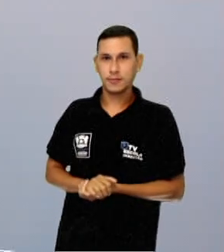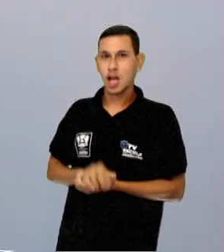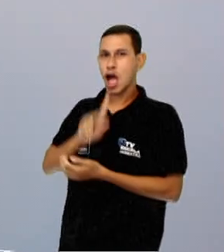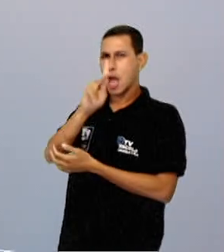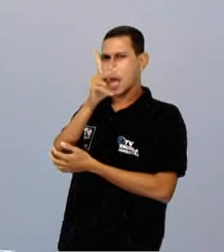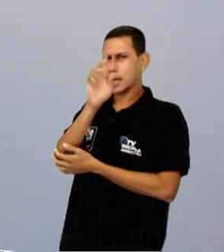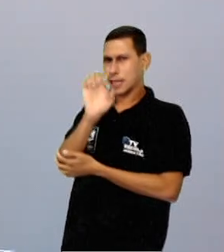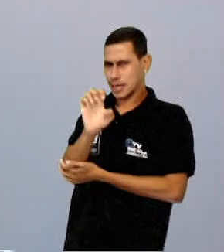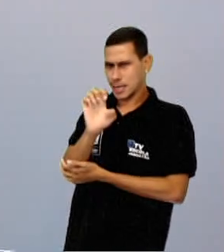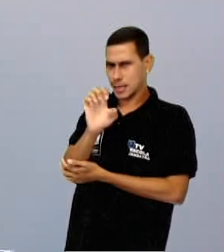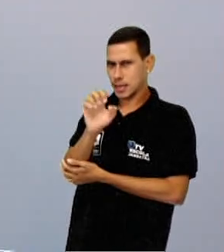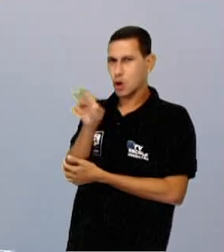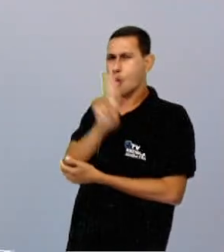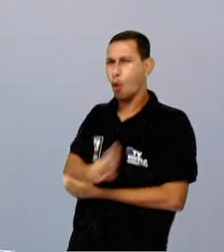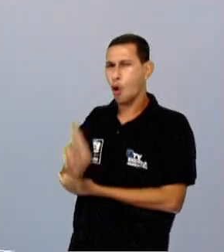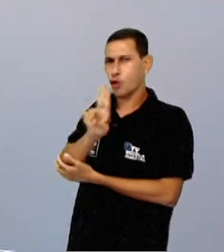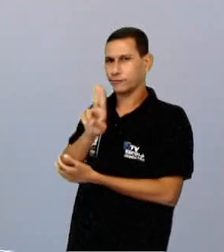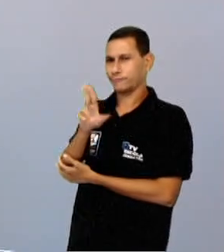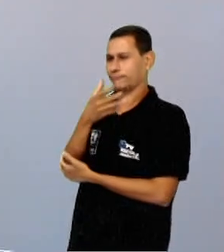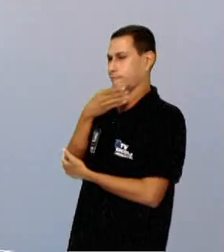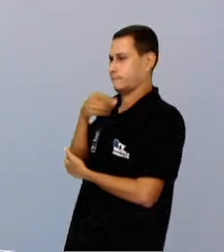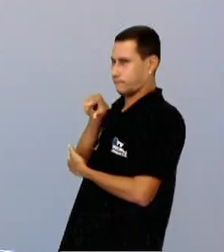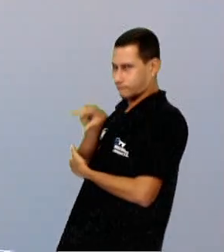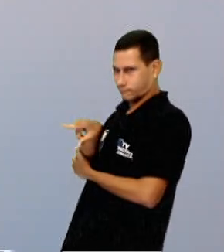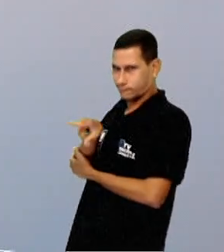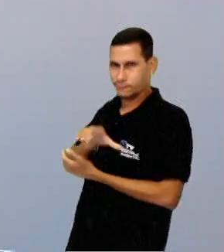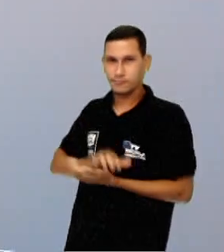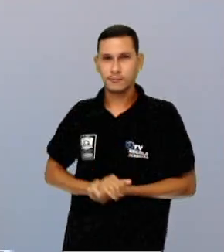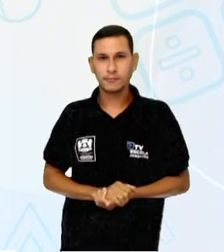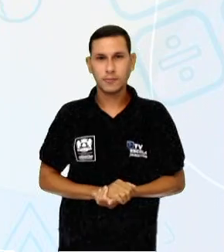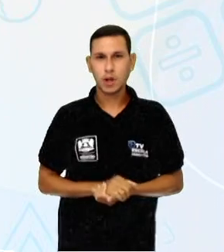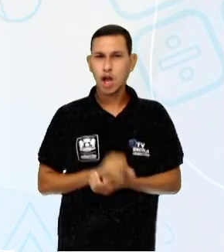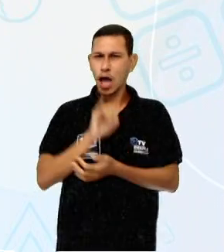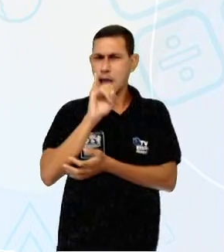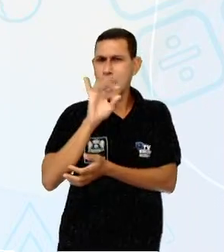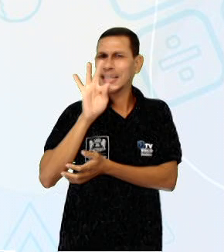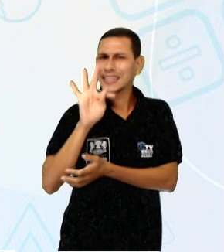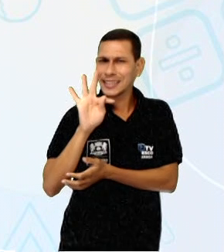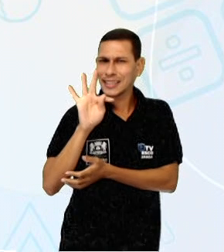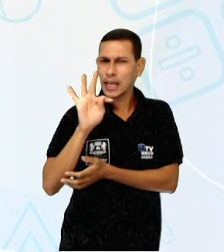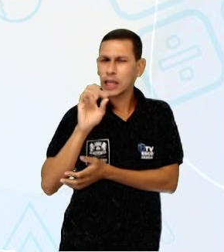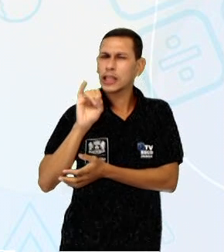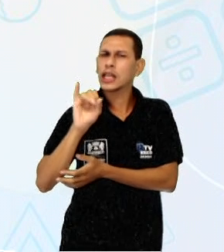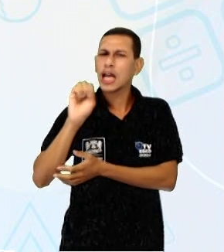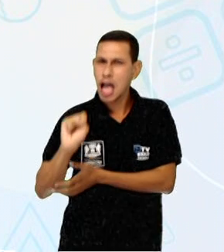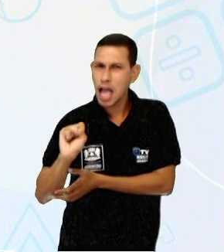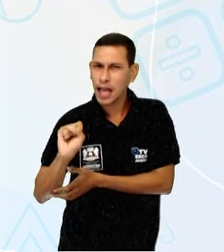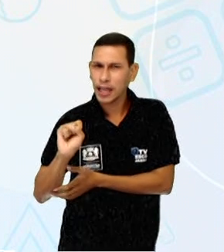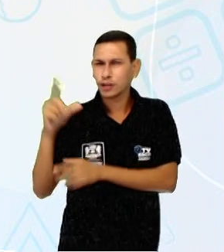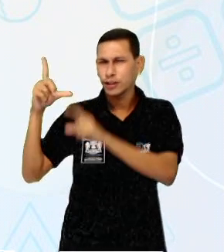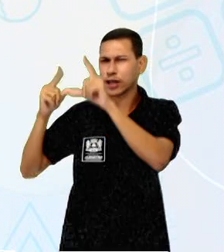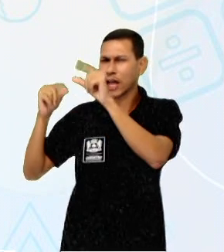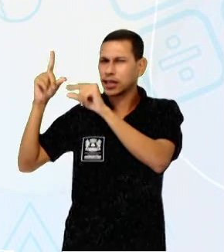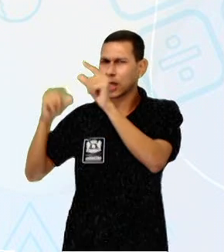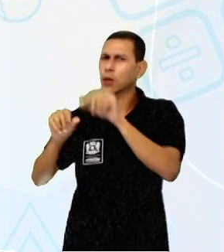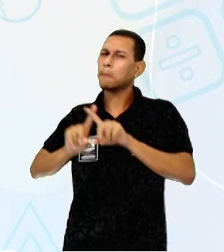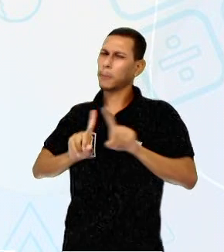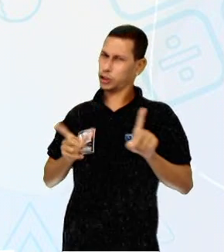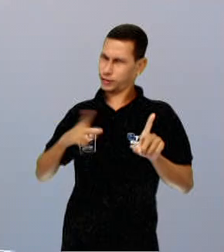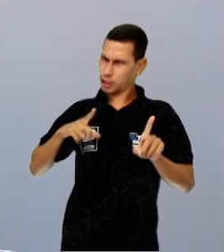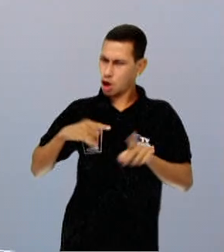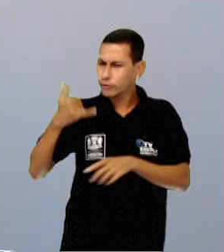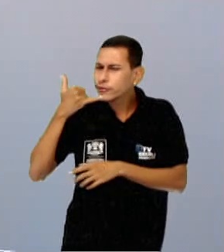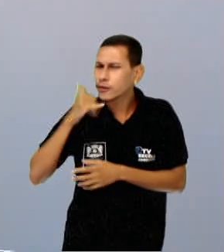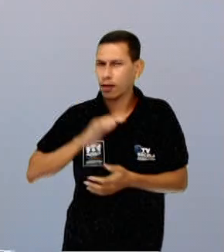eu uso para ele e ET spes chinês mas nossa tem um